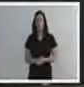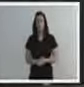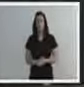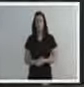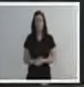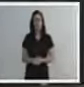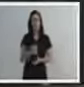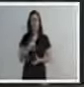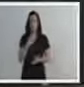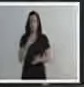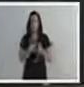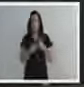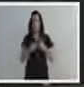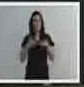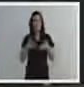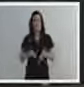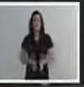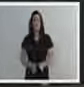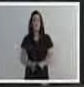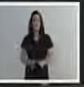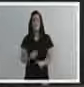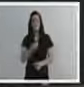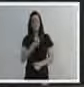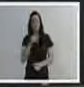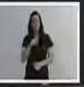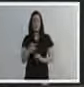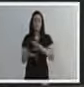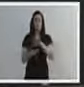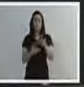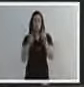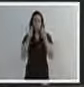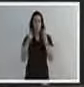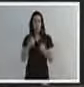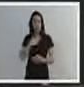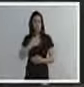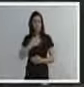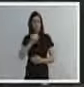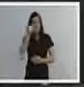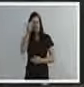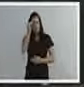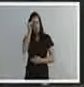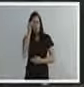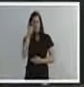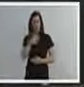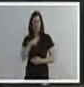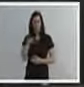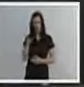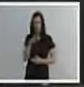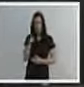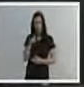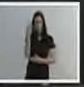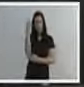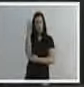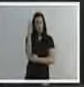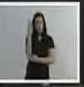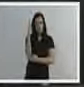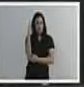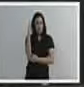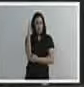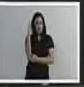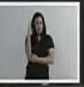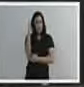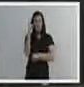a fazer parte do mundo dos humanos. No meu entendimento, como professora de biologia,